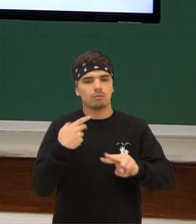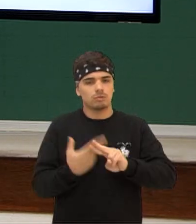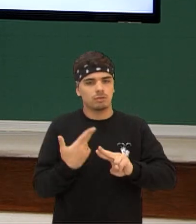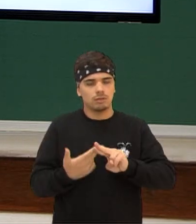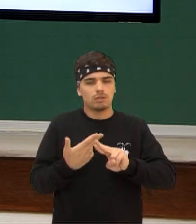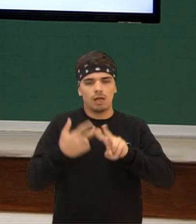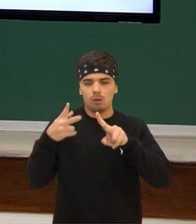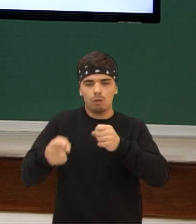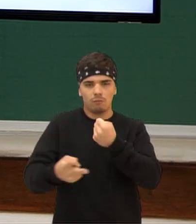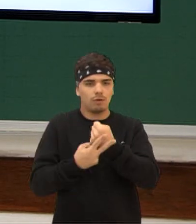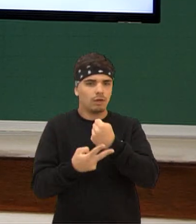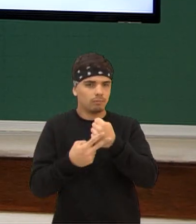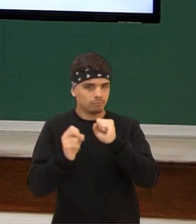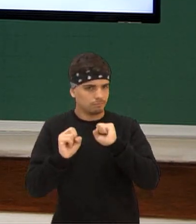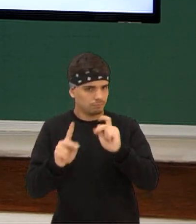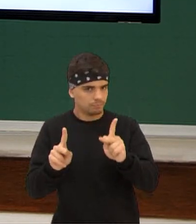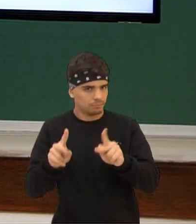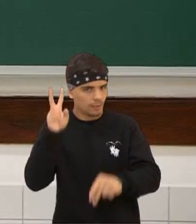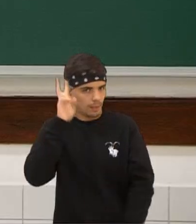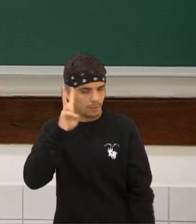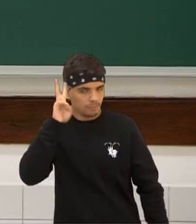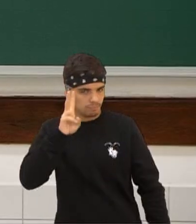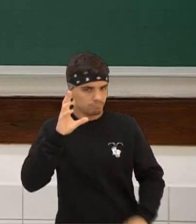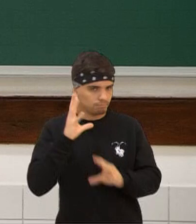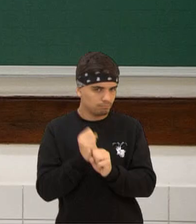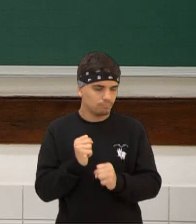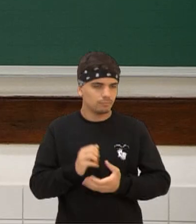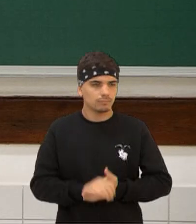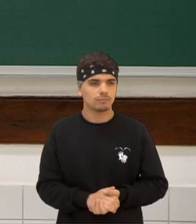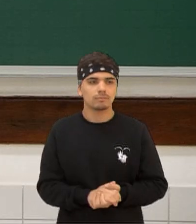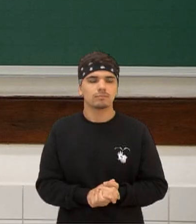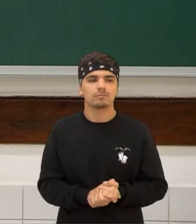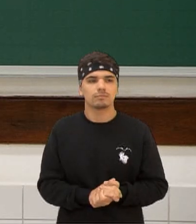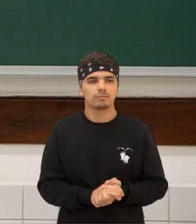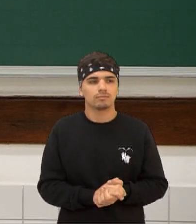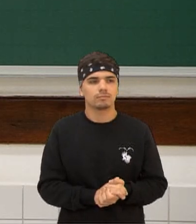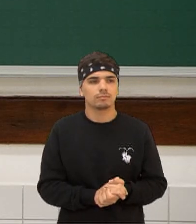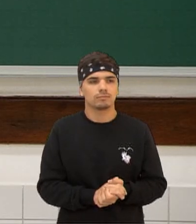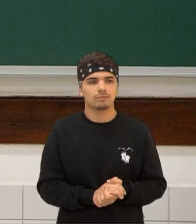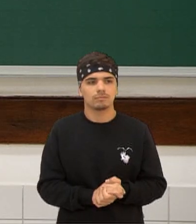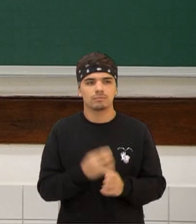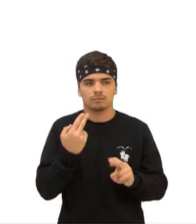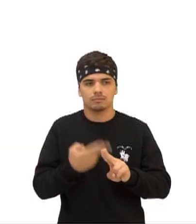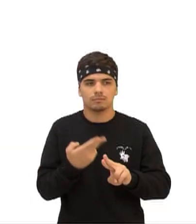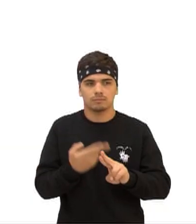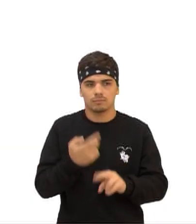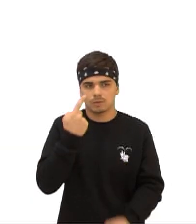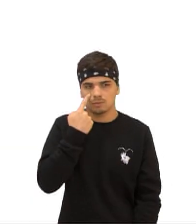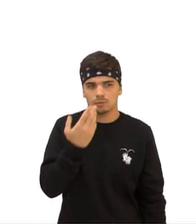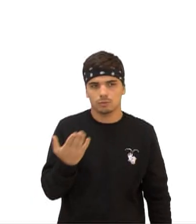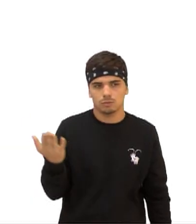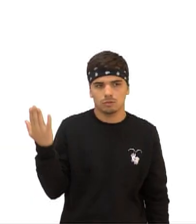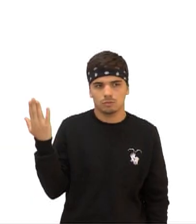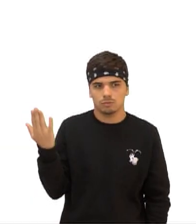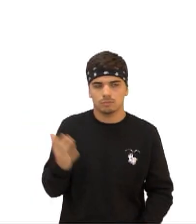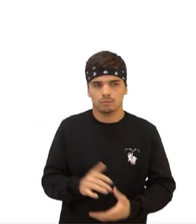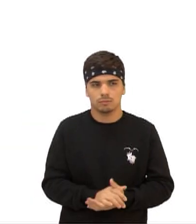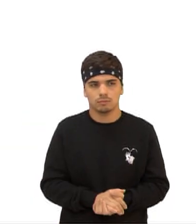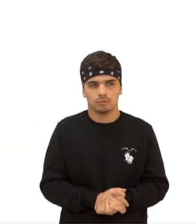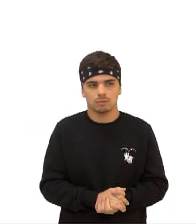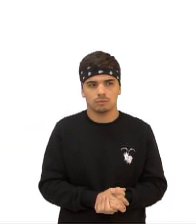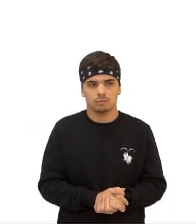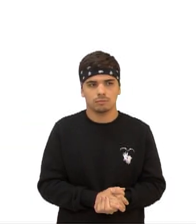o mesmo velho lembram Disso tranquilinho tenho certeza que você lembra então vamos lá usamos o verbo modal can para